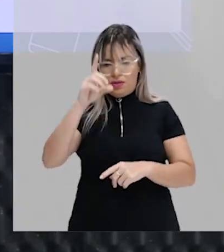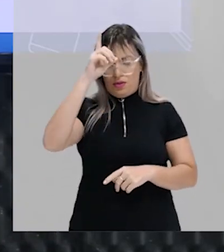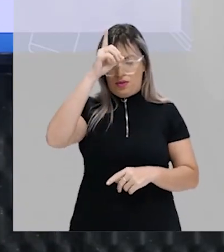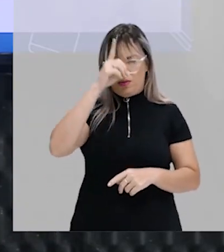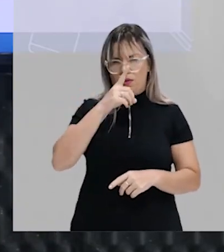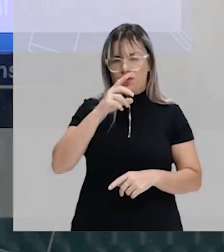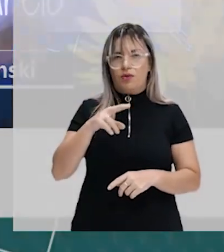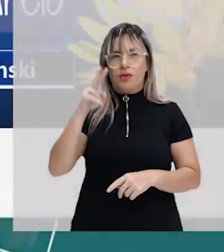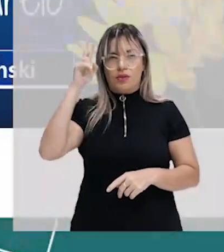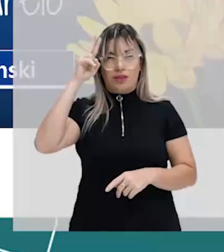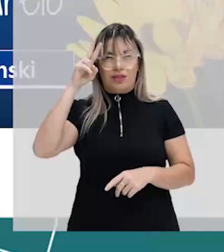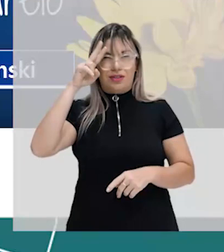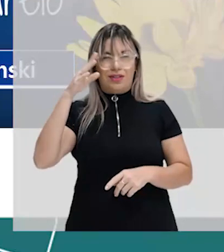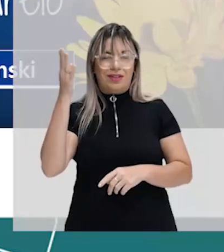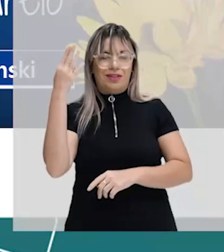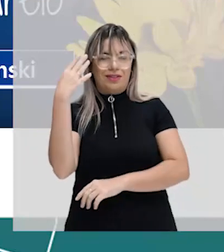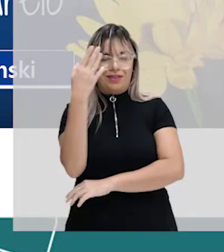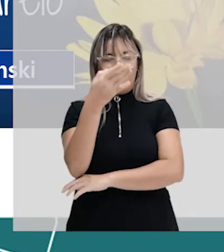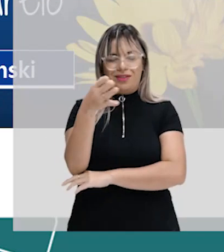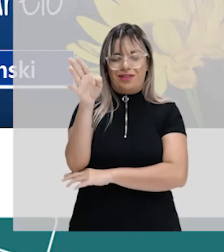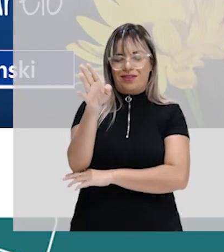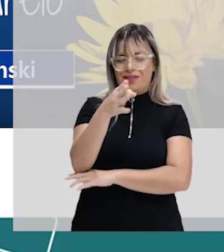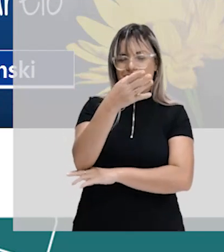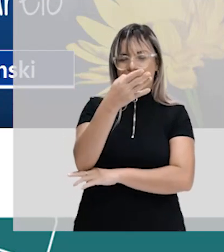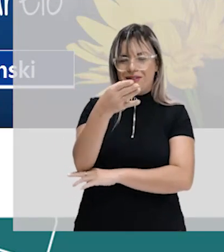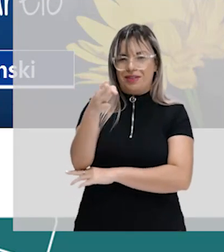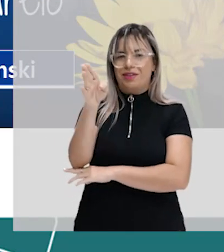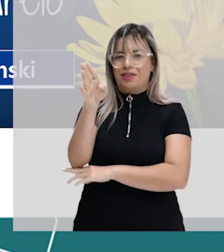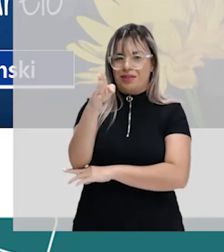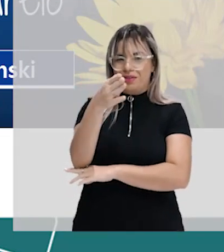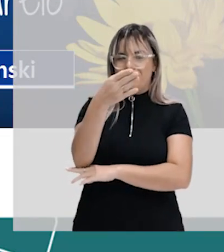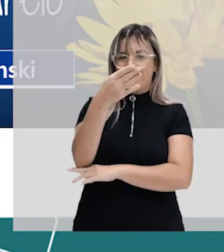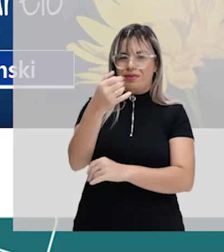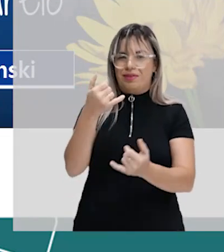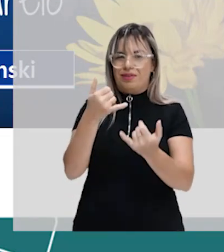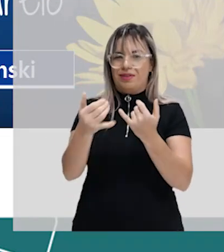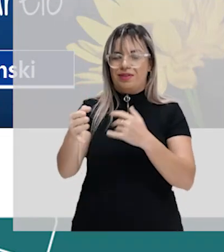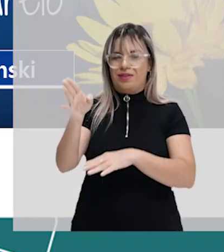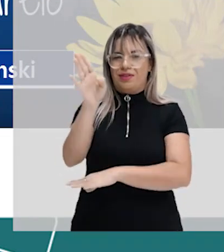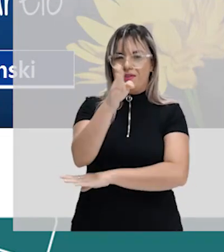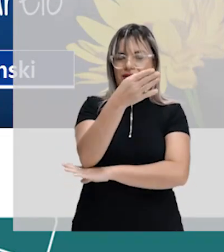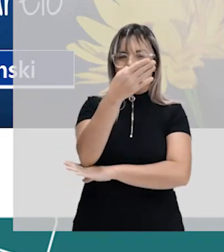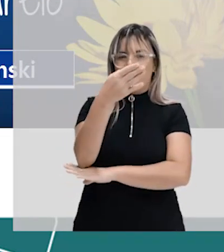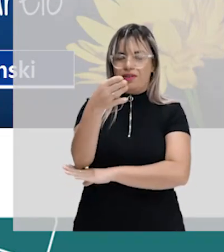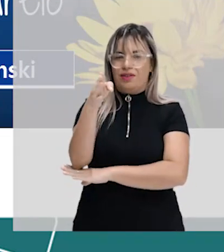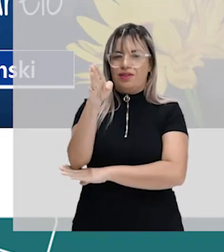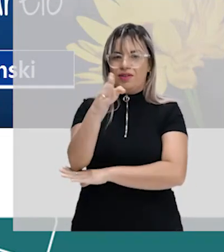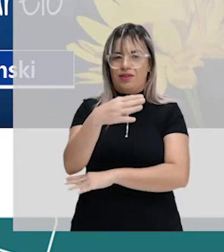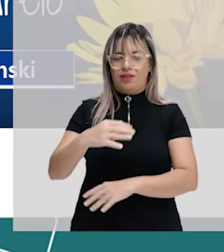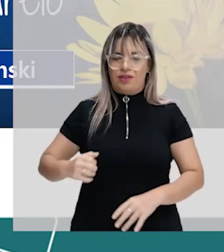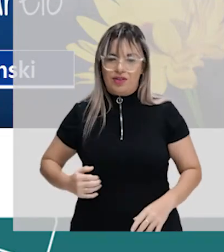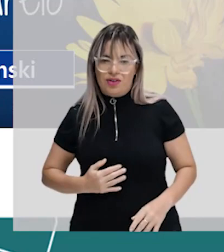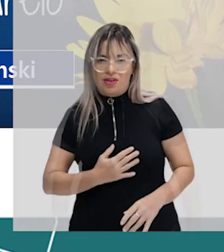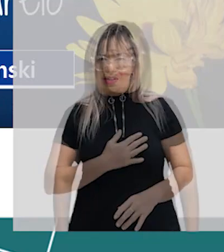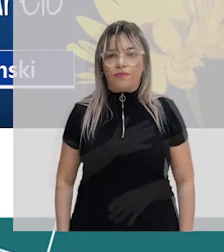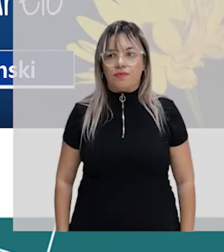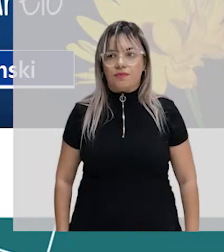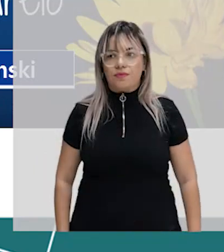Brasil, dentro de uma época de regime militar, dentro de uma época de muita